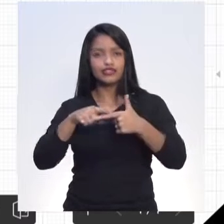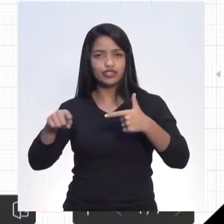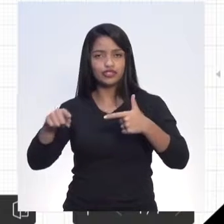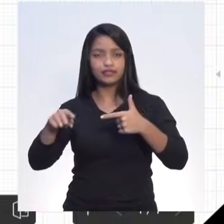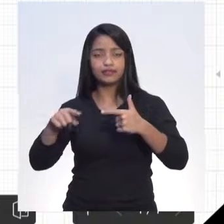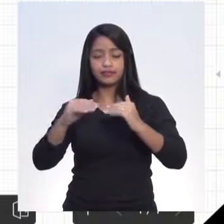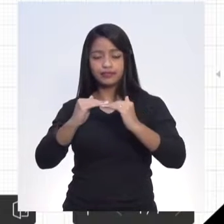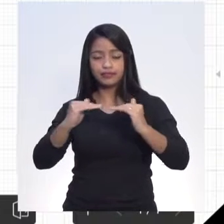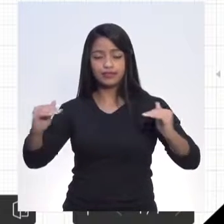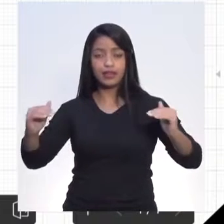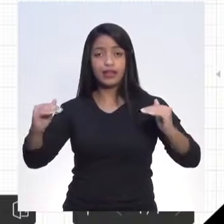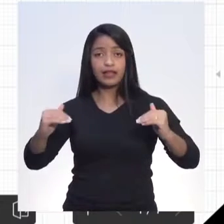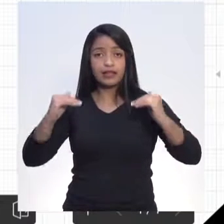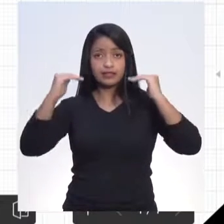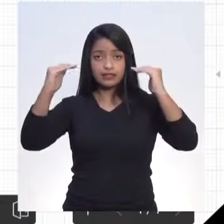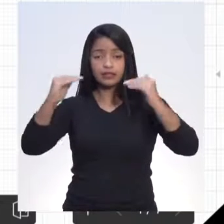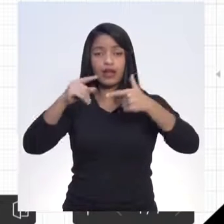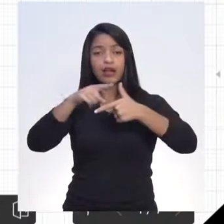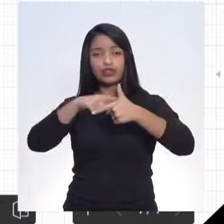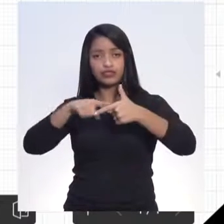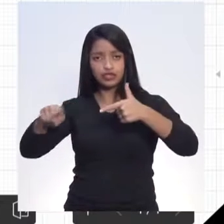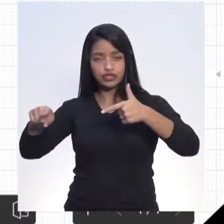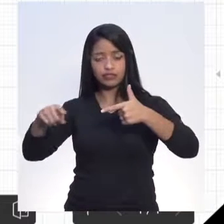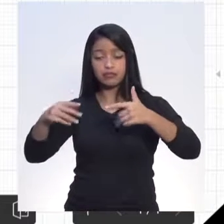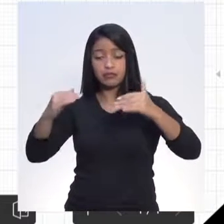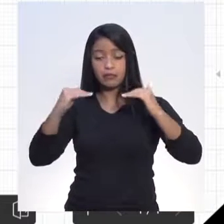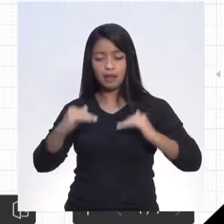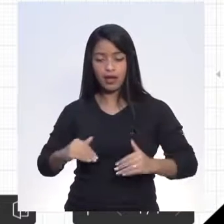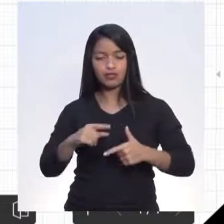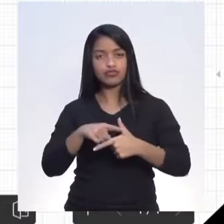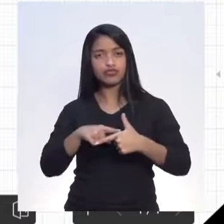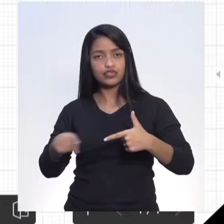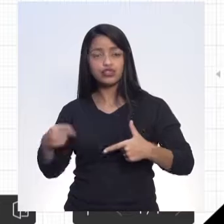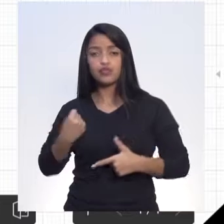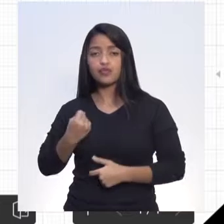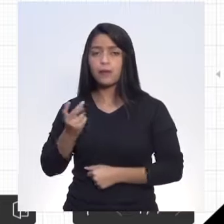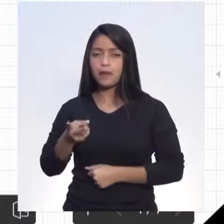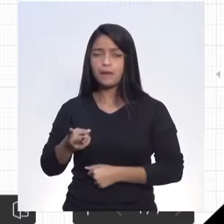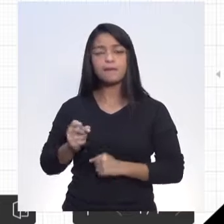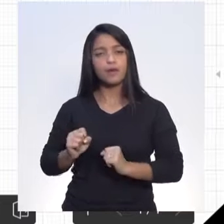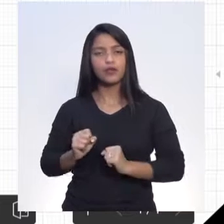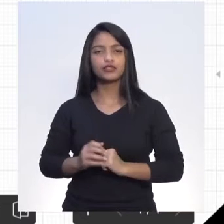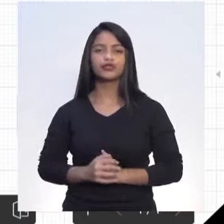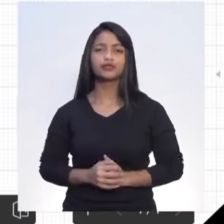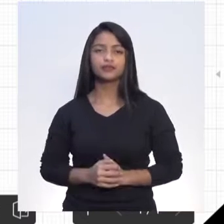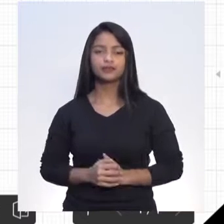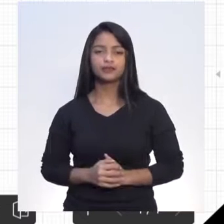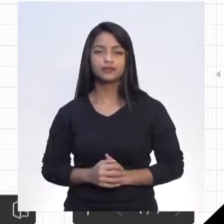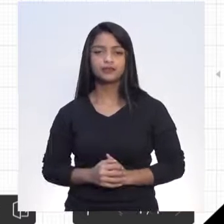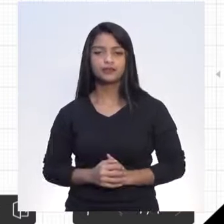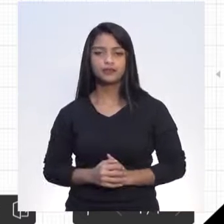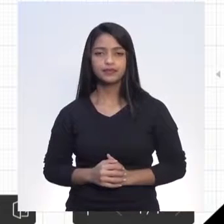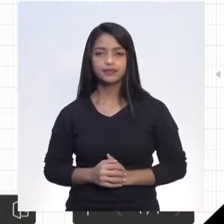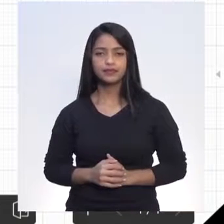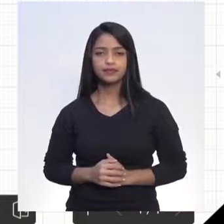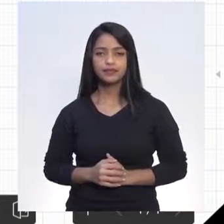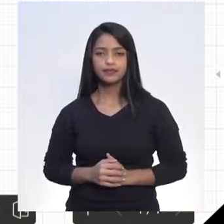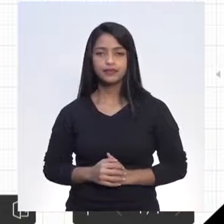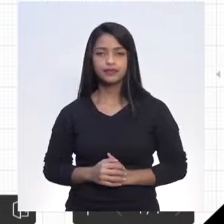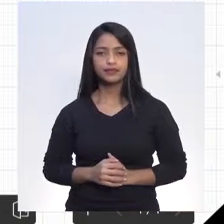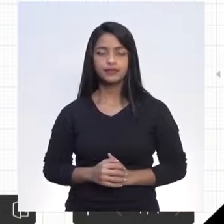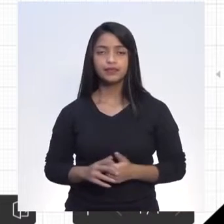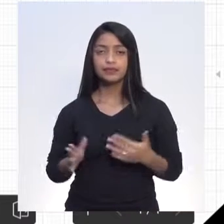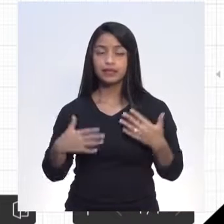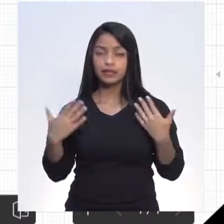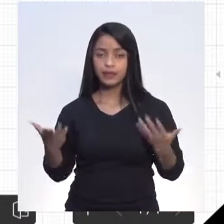cima e eu posso dividir embaixo. Até escrevi errado, ó. Posso dividir embaixo. Então, eu